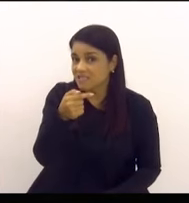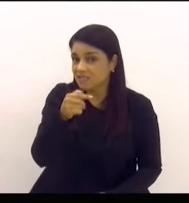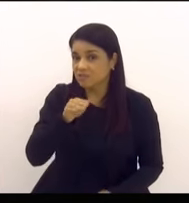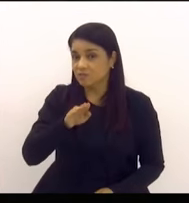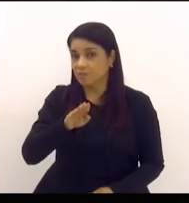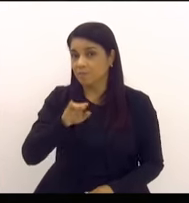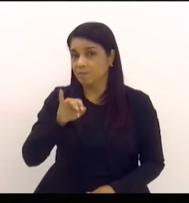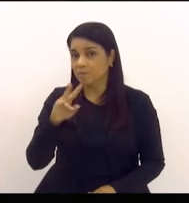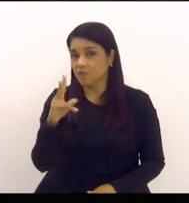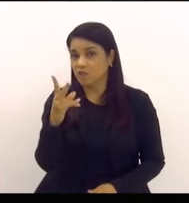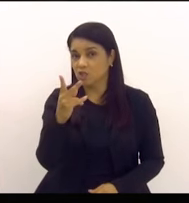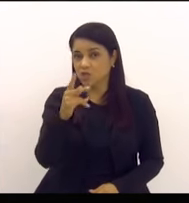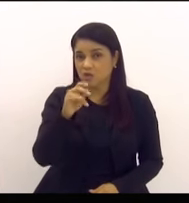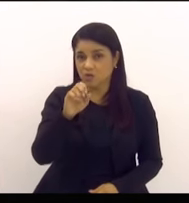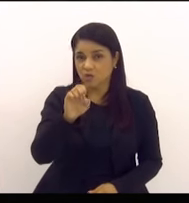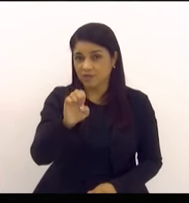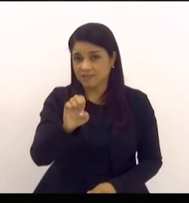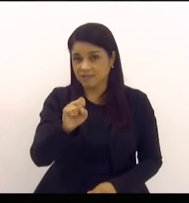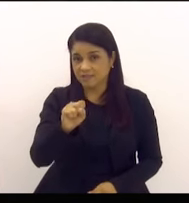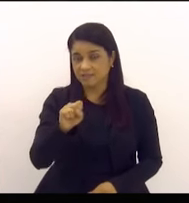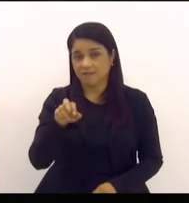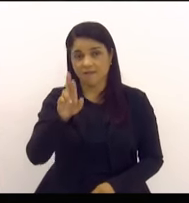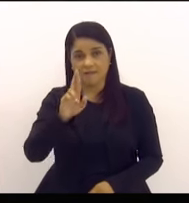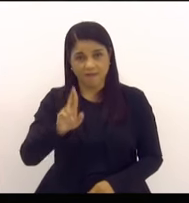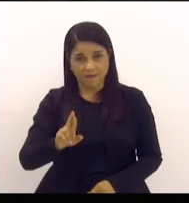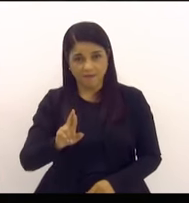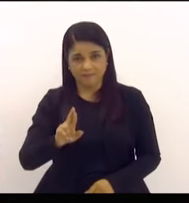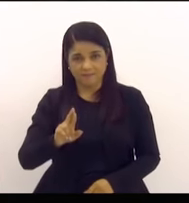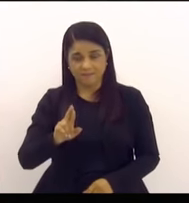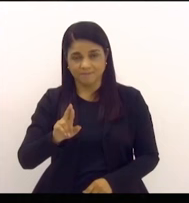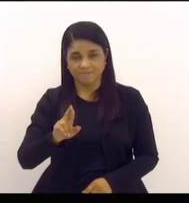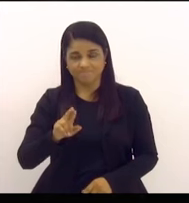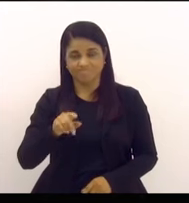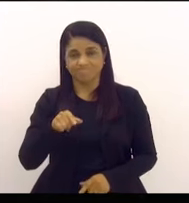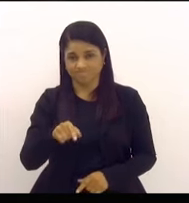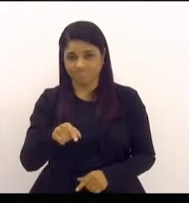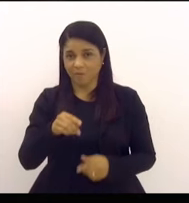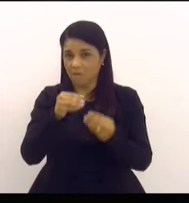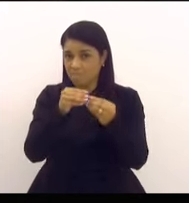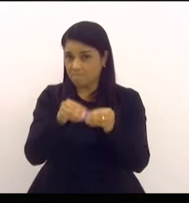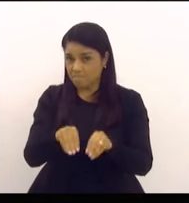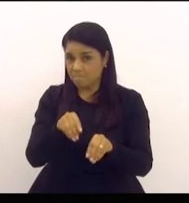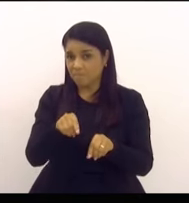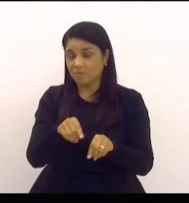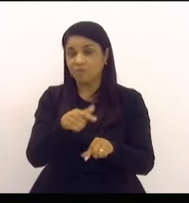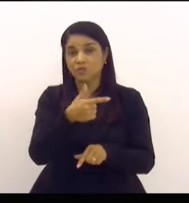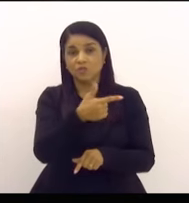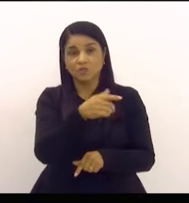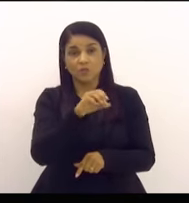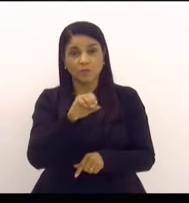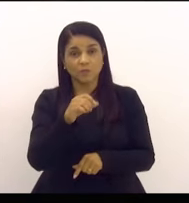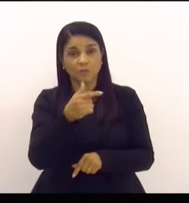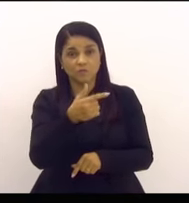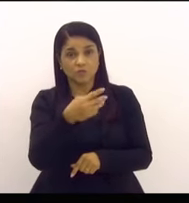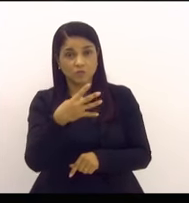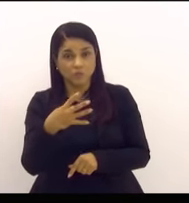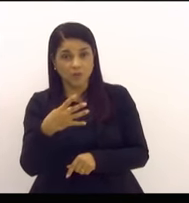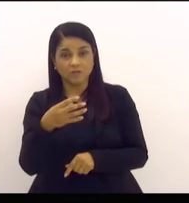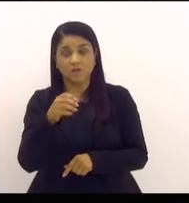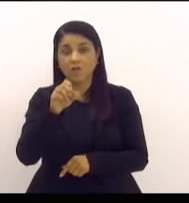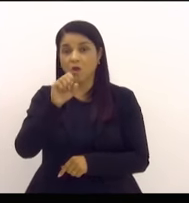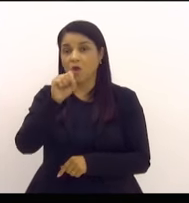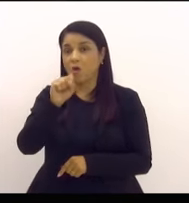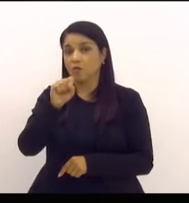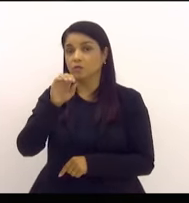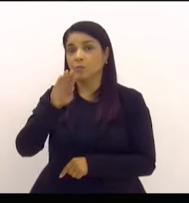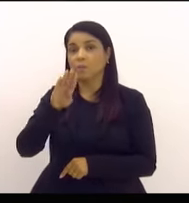de reais. O rombo do nosso orçamento para 2024 é 8 bilhões e